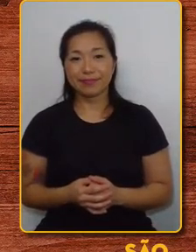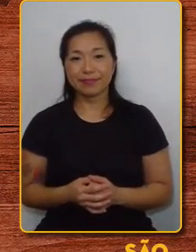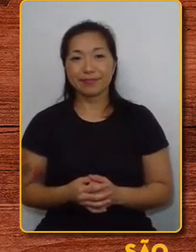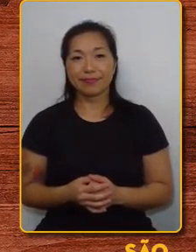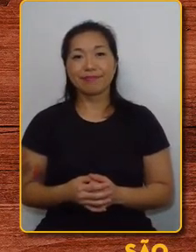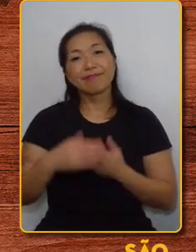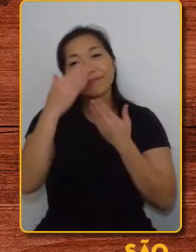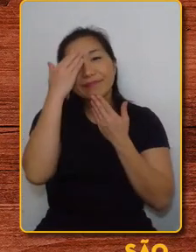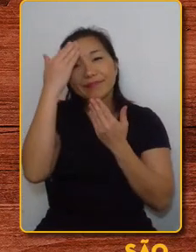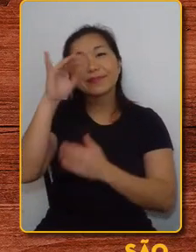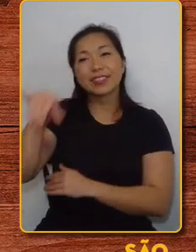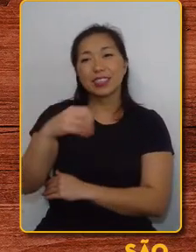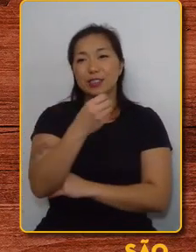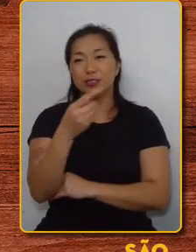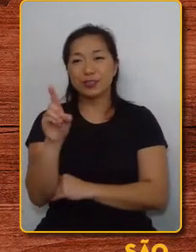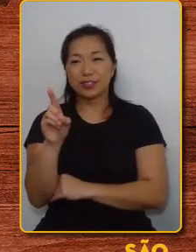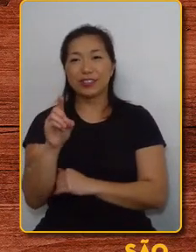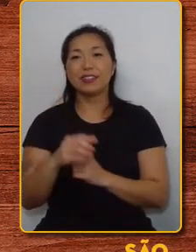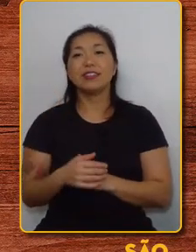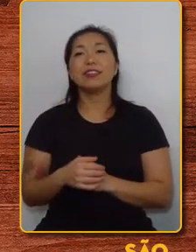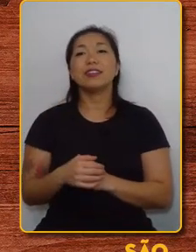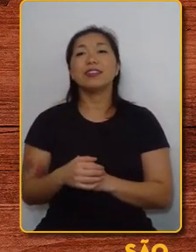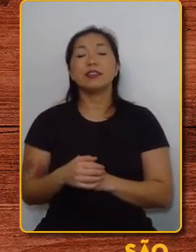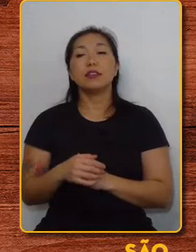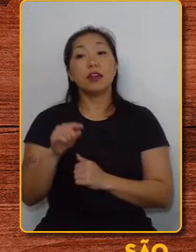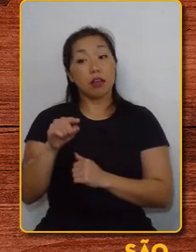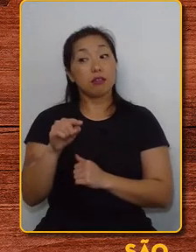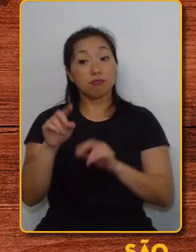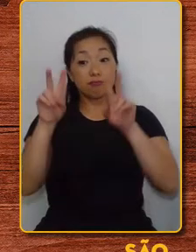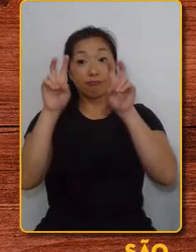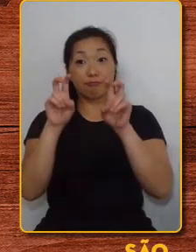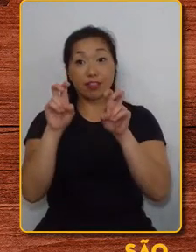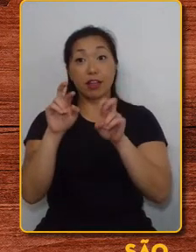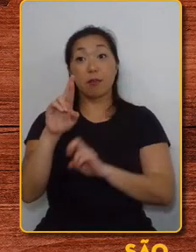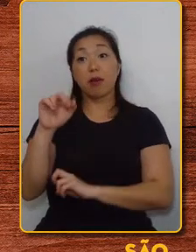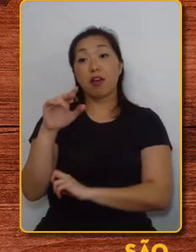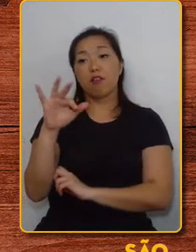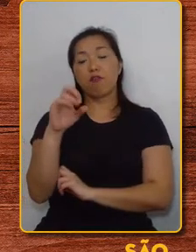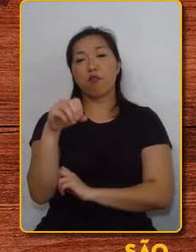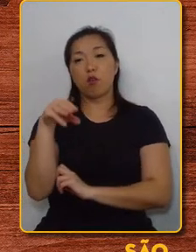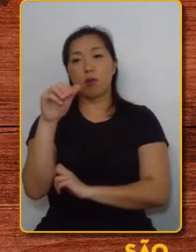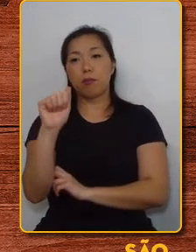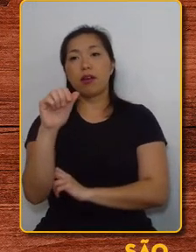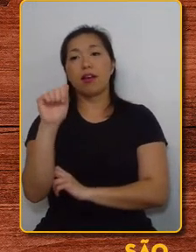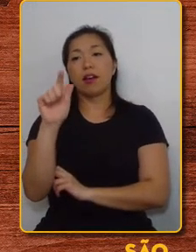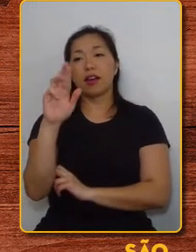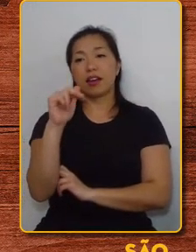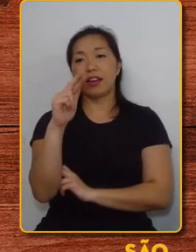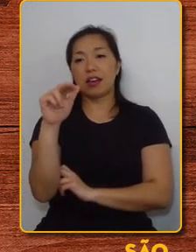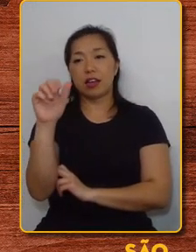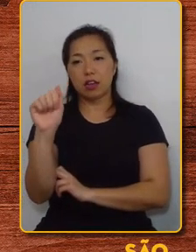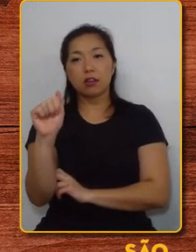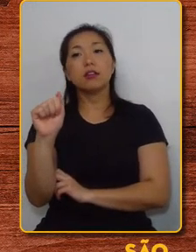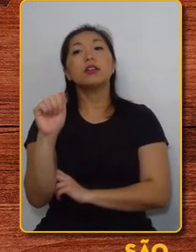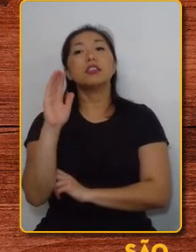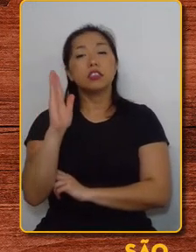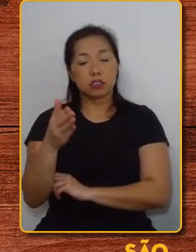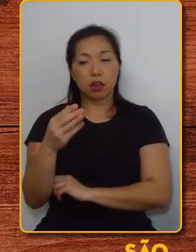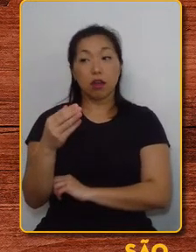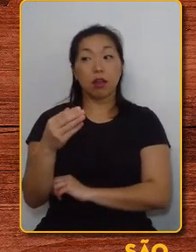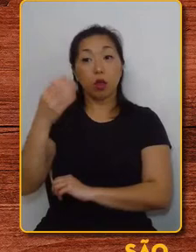Obrigada, João. A questão da reforma agrária realmente é uma questão que vem desde o Dom João III e as